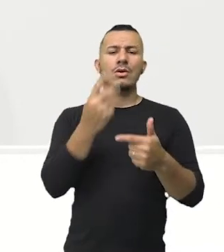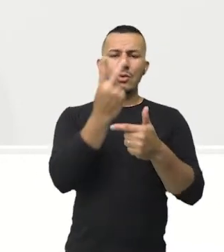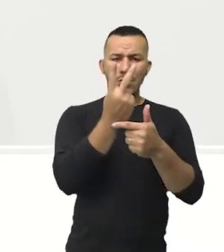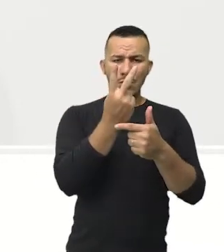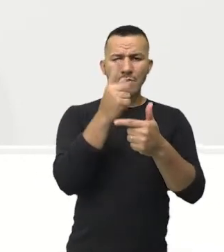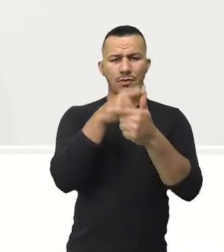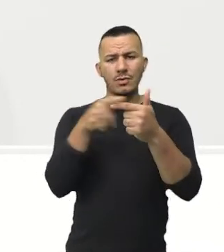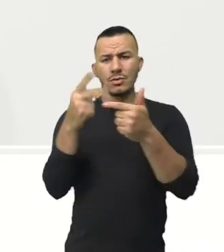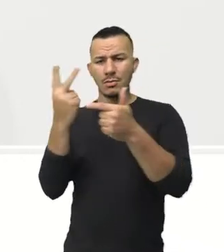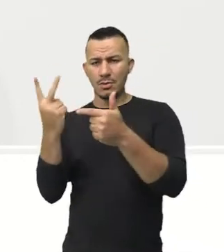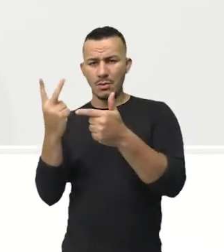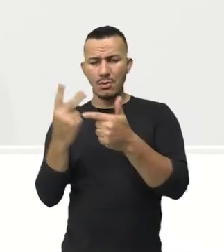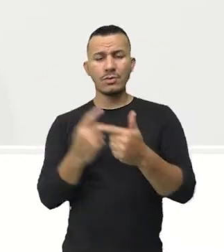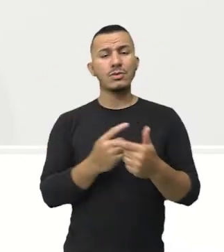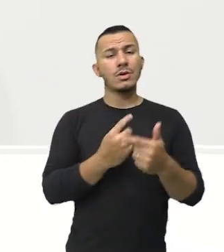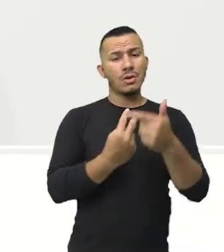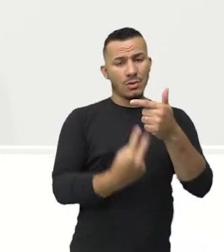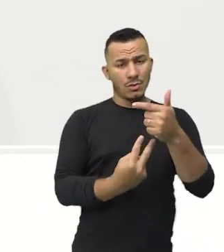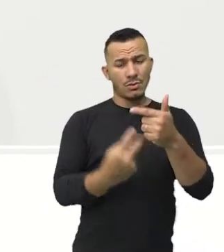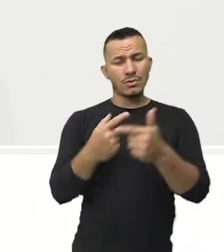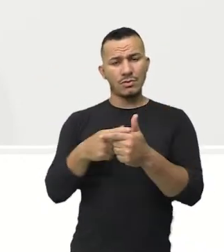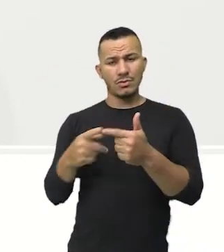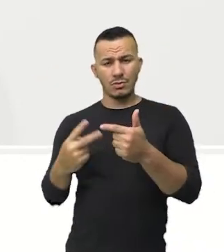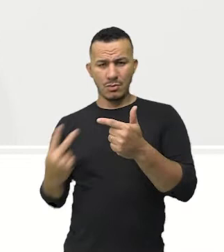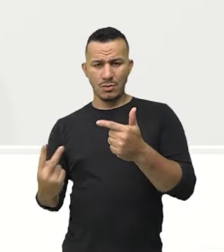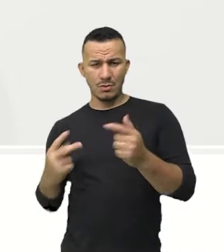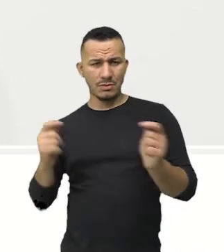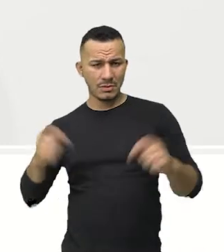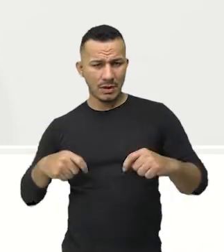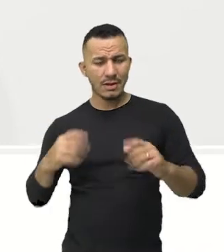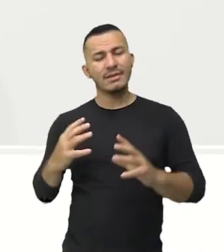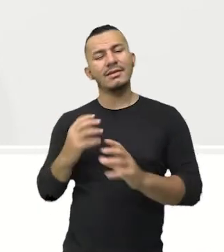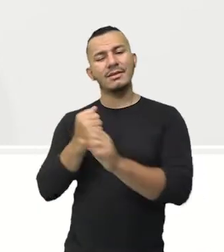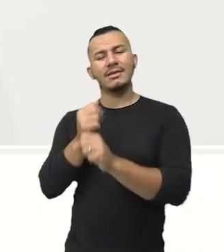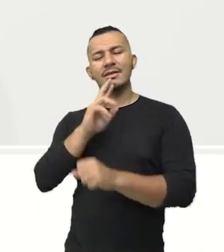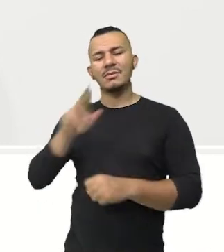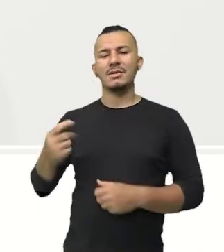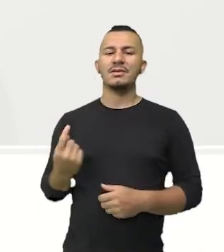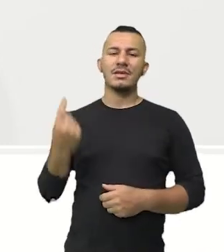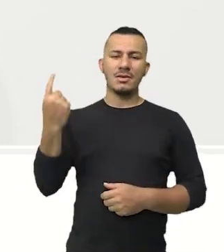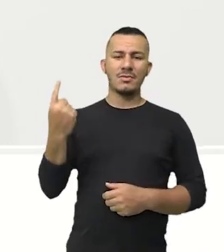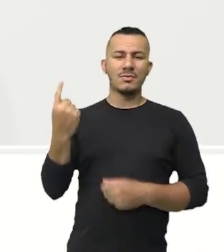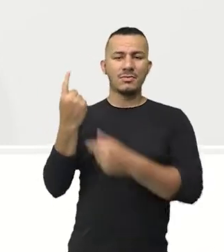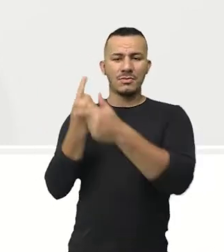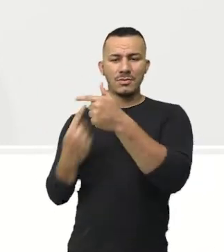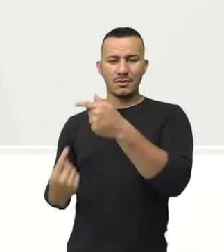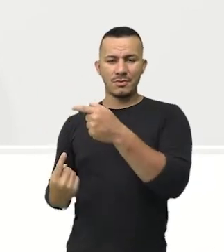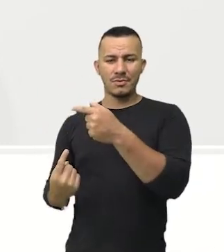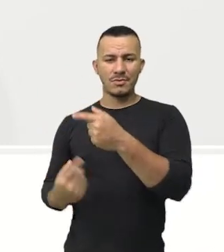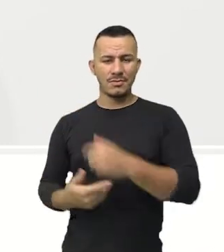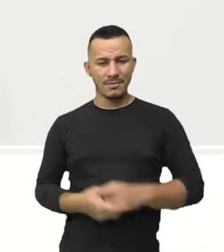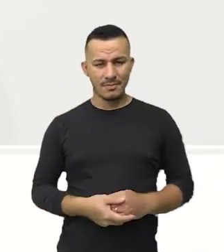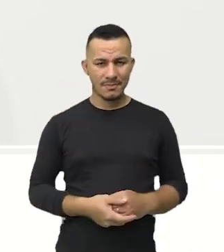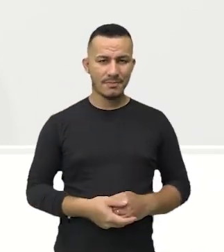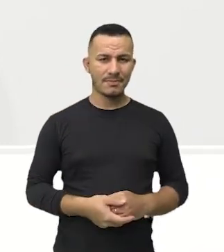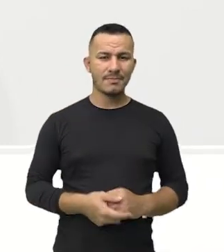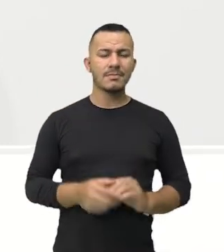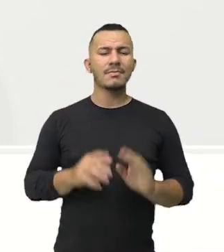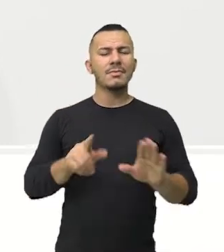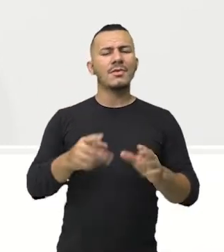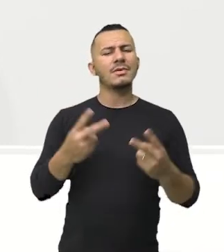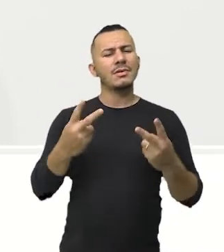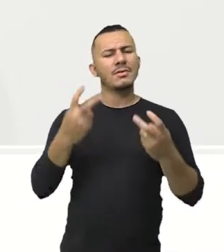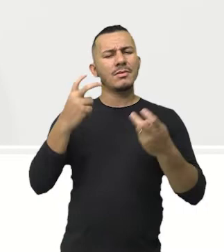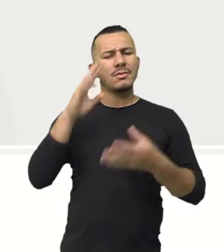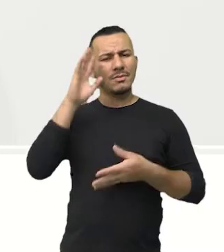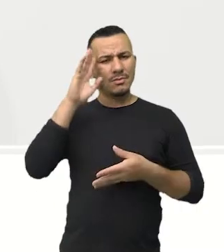2, denominador por 2, e a resposta disso aqui também vai ser 1 sobre 1. O que a gente concluiu